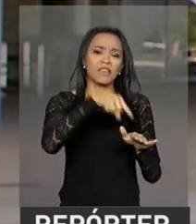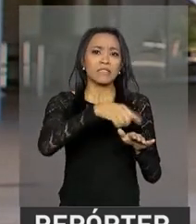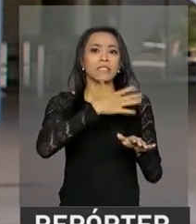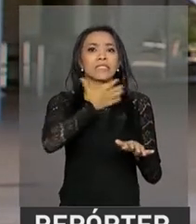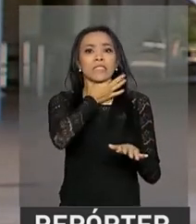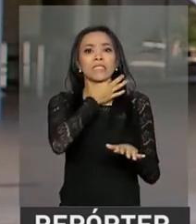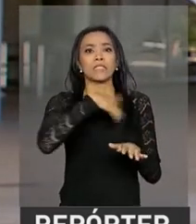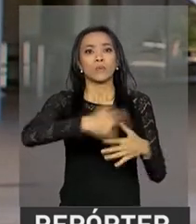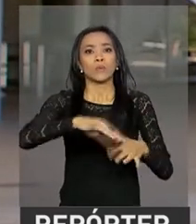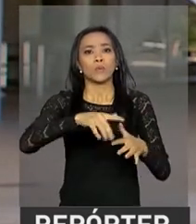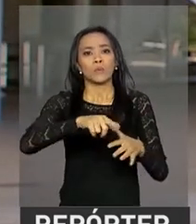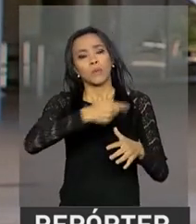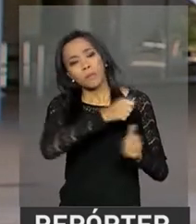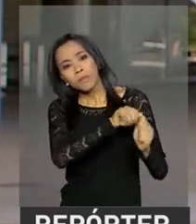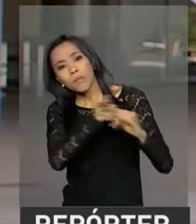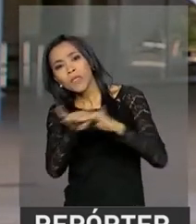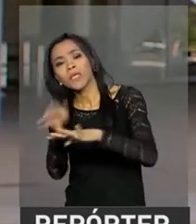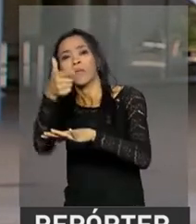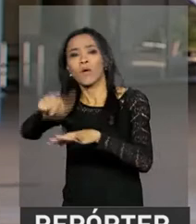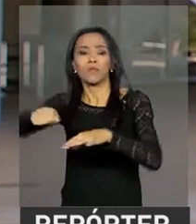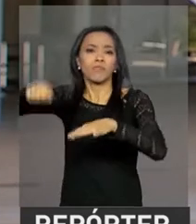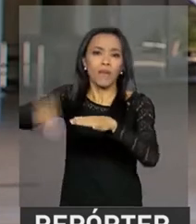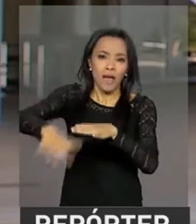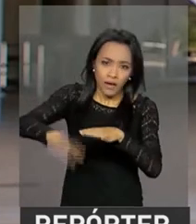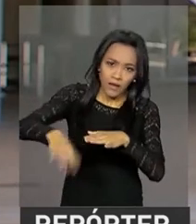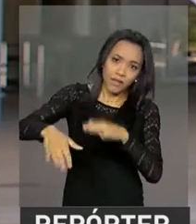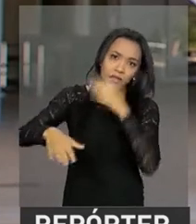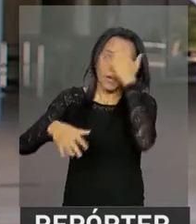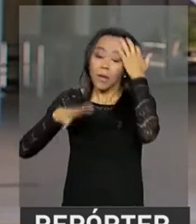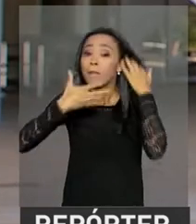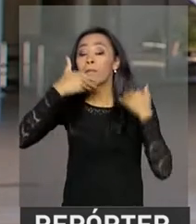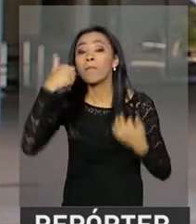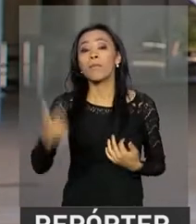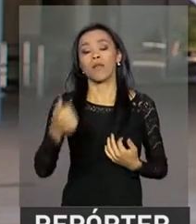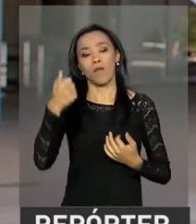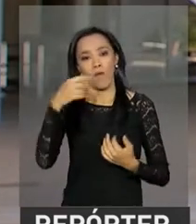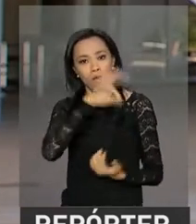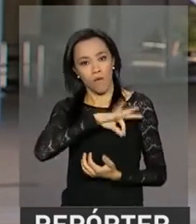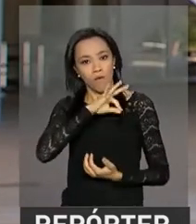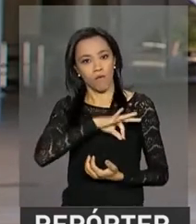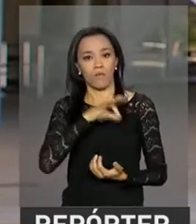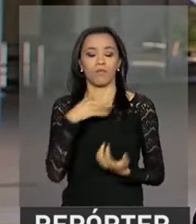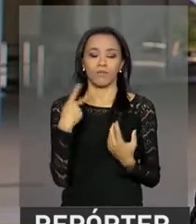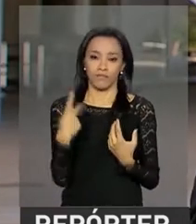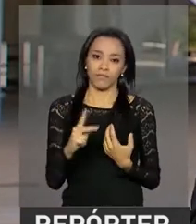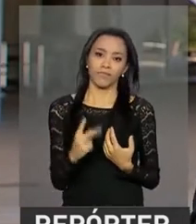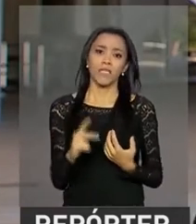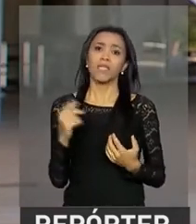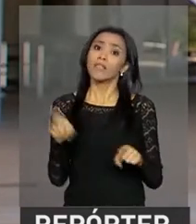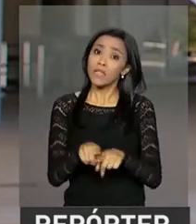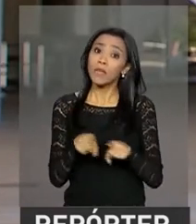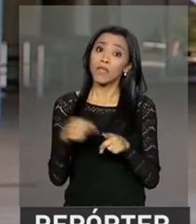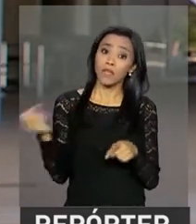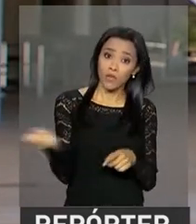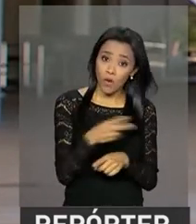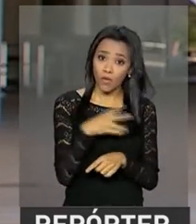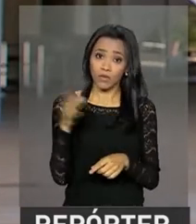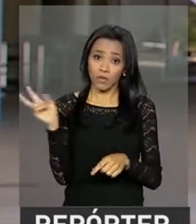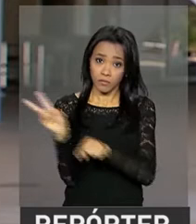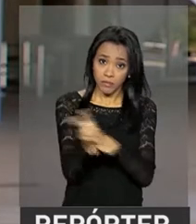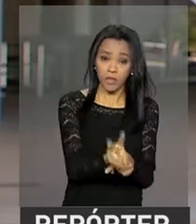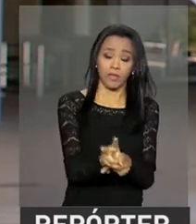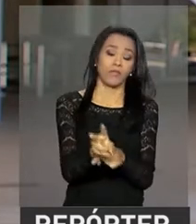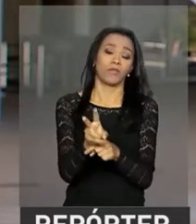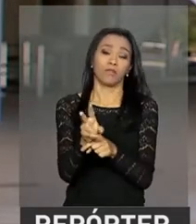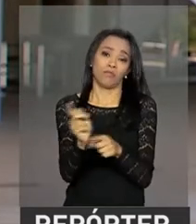baratas, aliviando o orçamento, e também vai estimular aí novas concessões de empréstimos na avaliação do